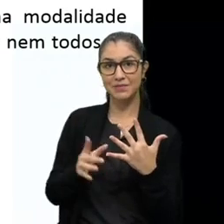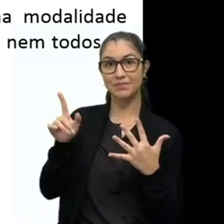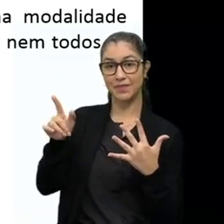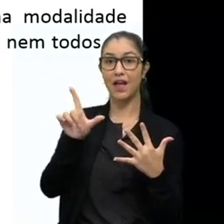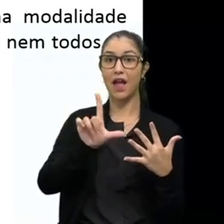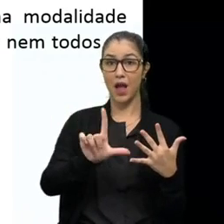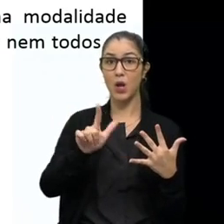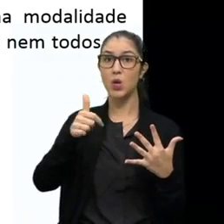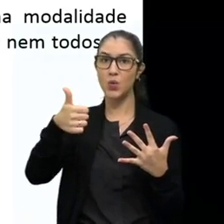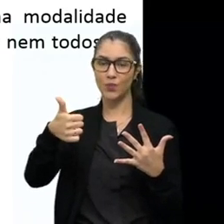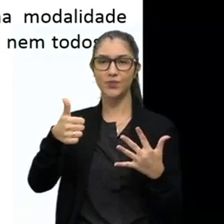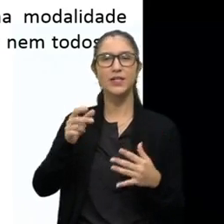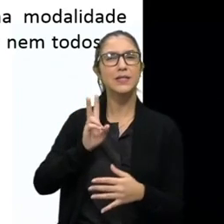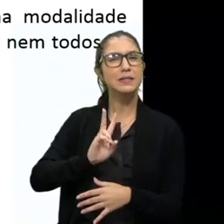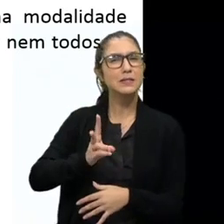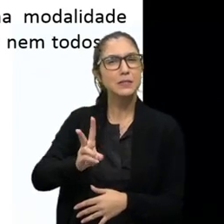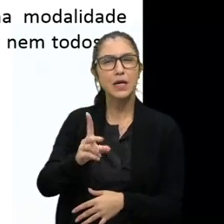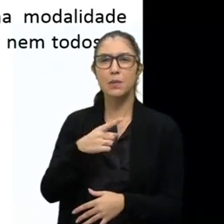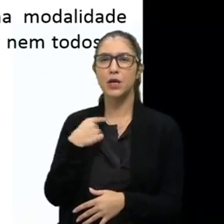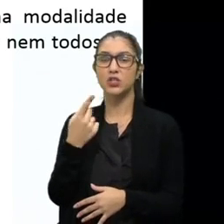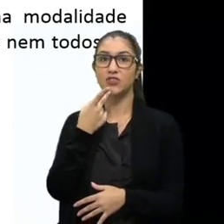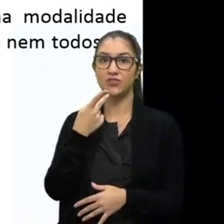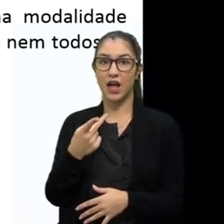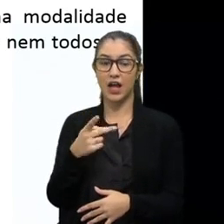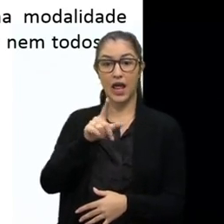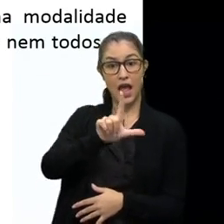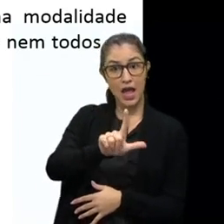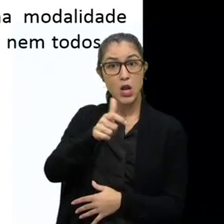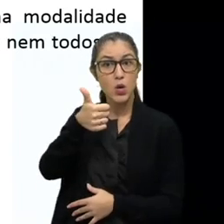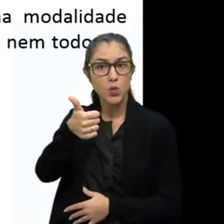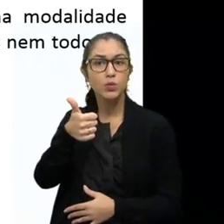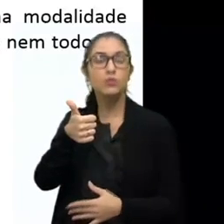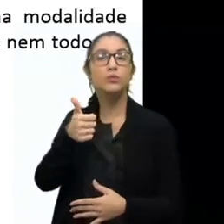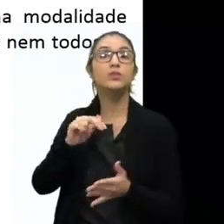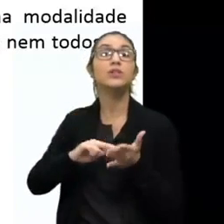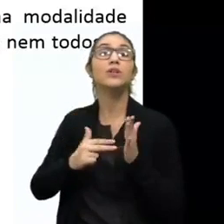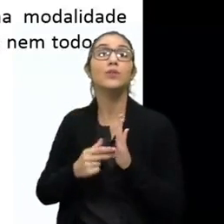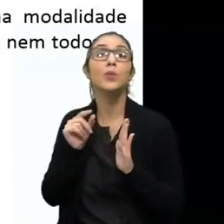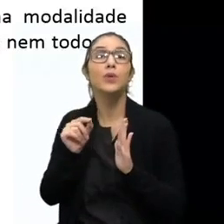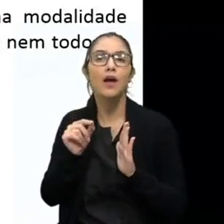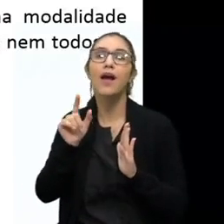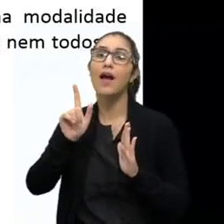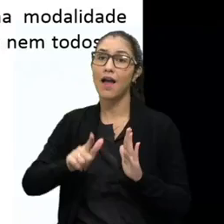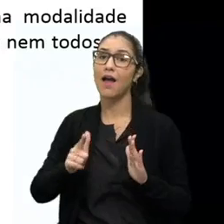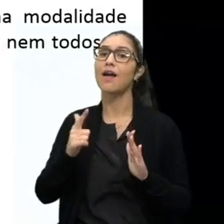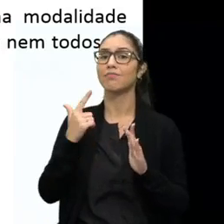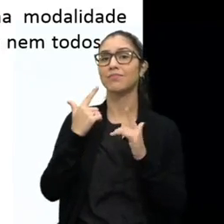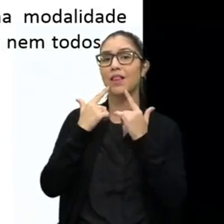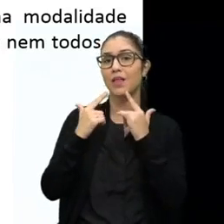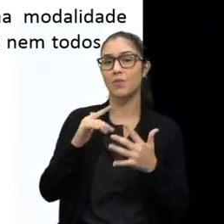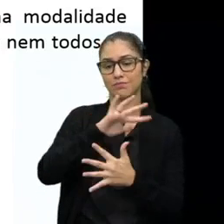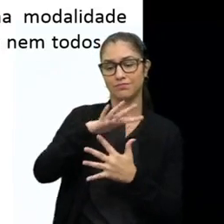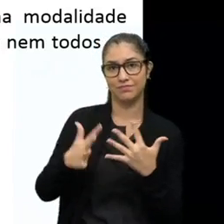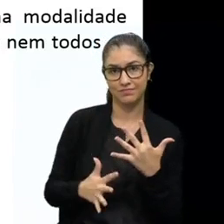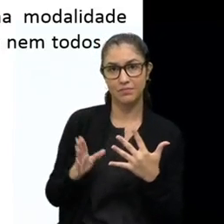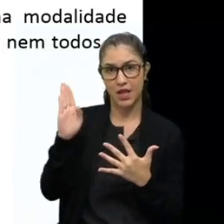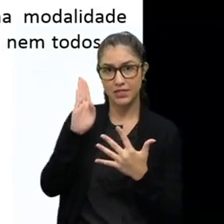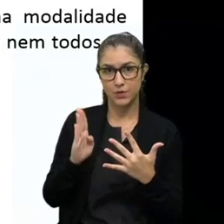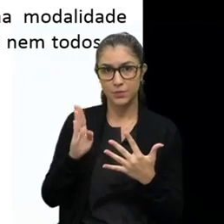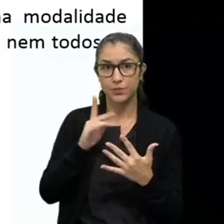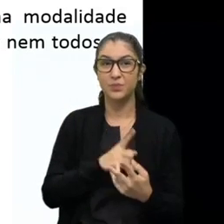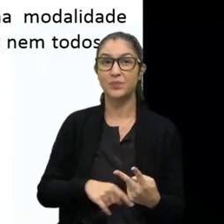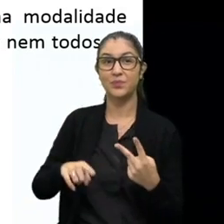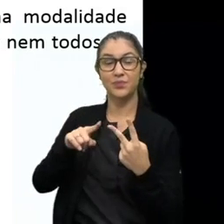primeira língua, então todas as vezes que nós falarmos L1, você já sabe, estamos falando da língua brasileira de sinais. E a